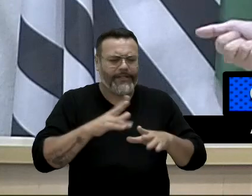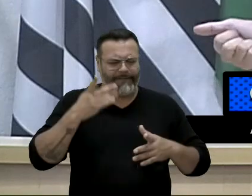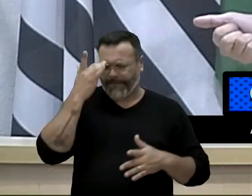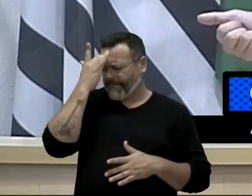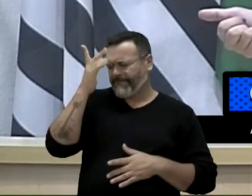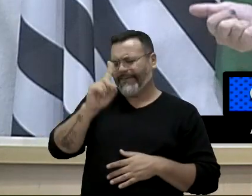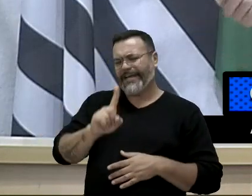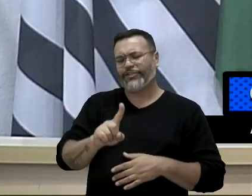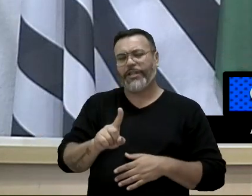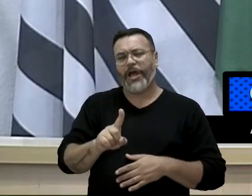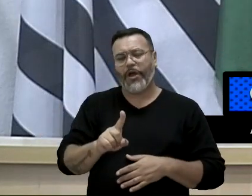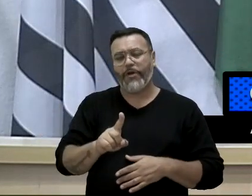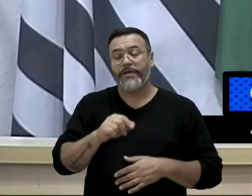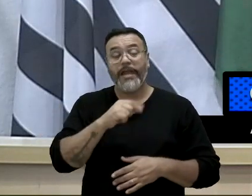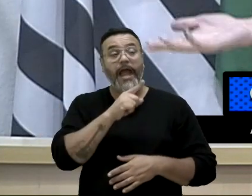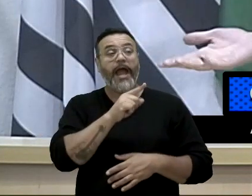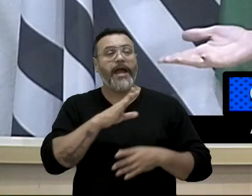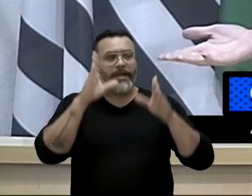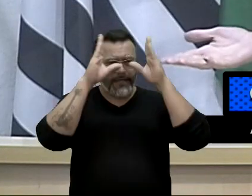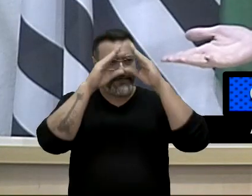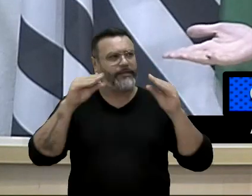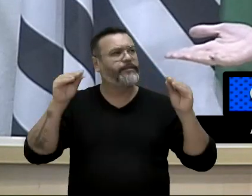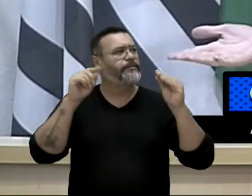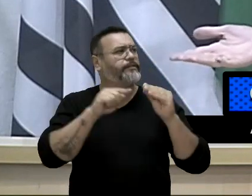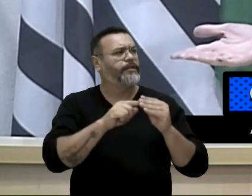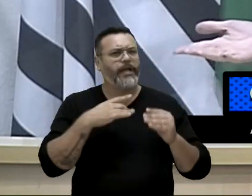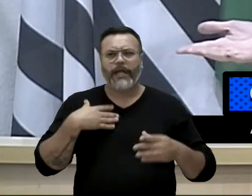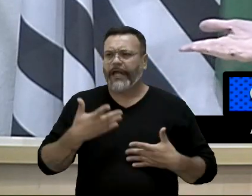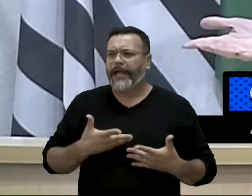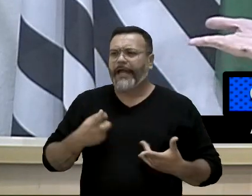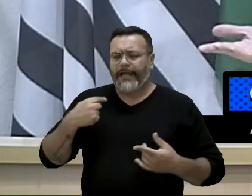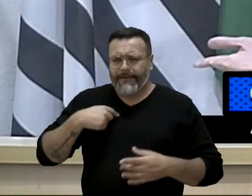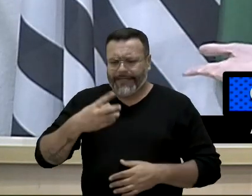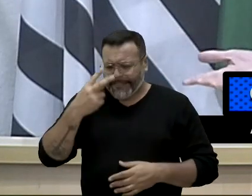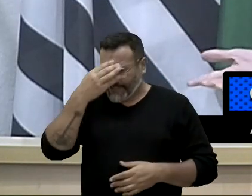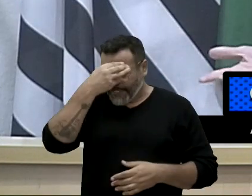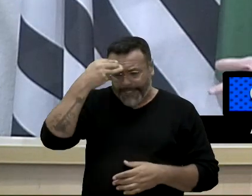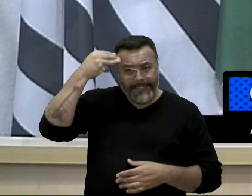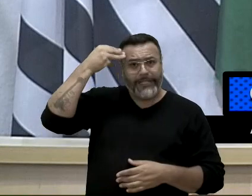A enfermeira Carla falou aqui também, ou me joga ou eu jogo a criança, né? E